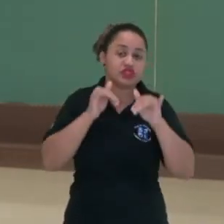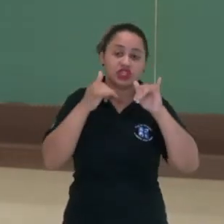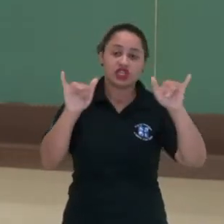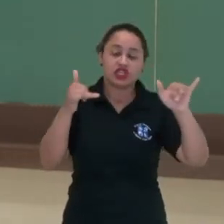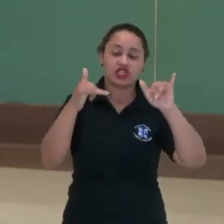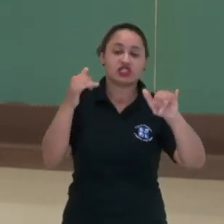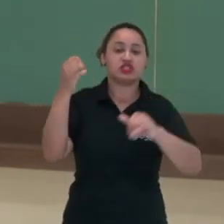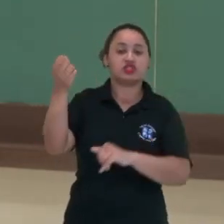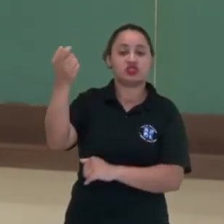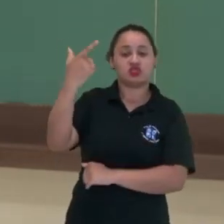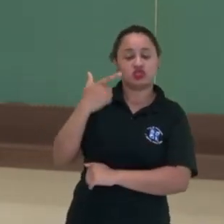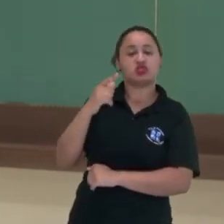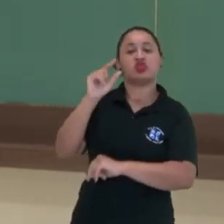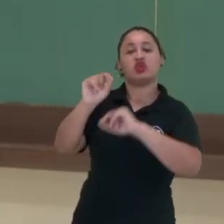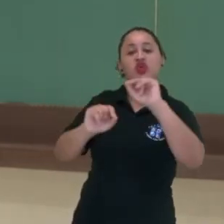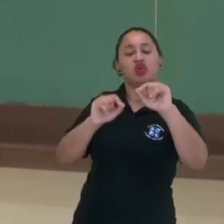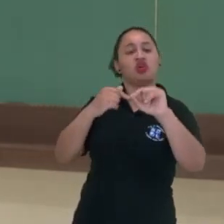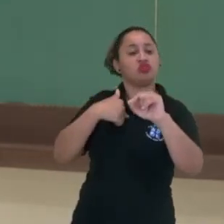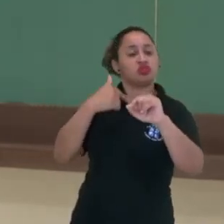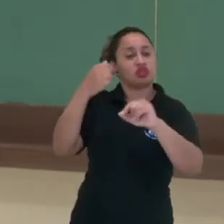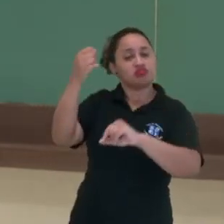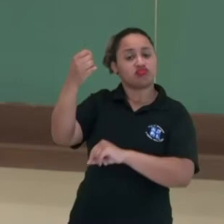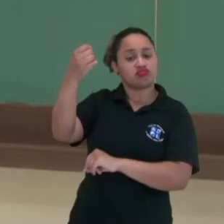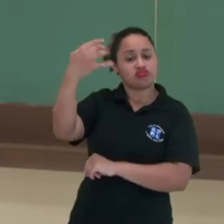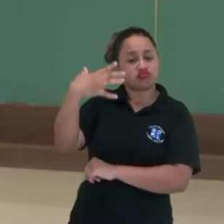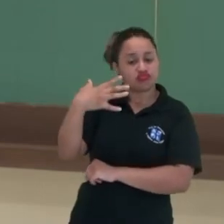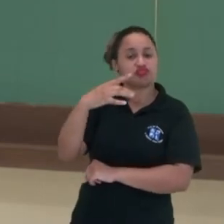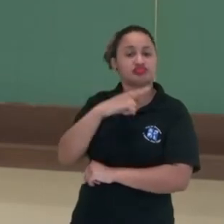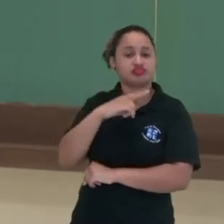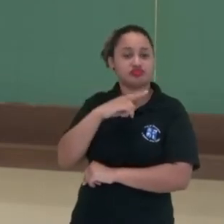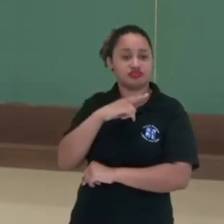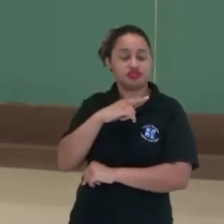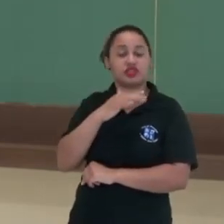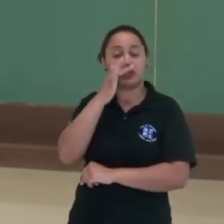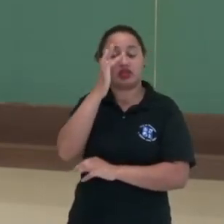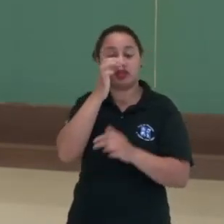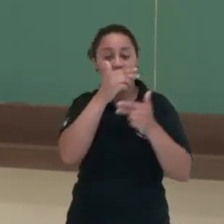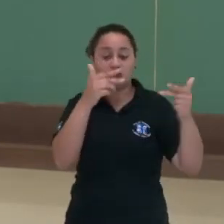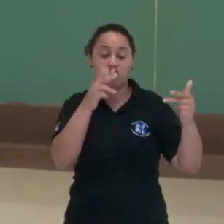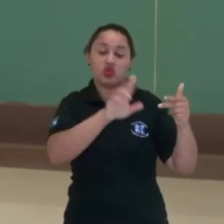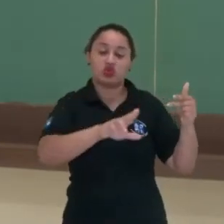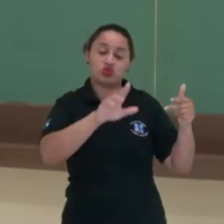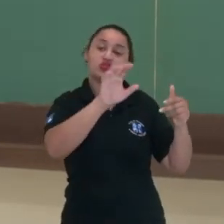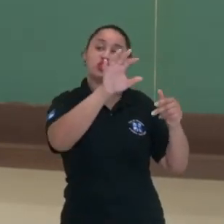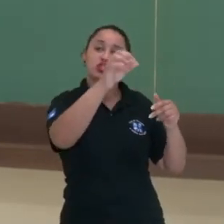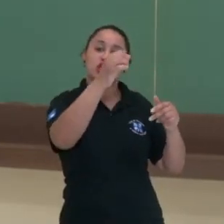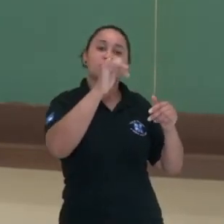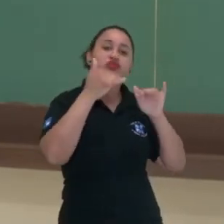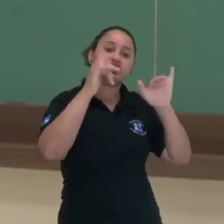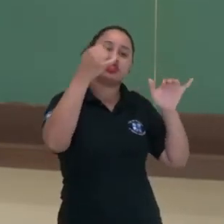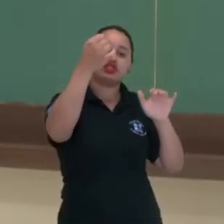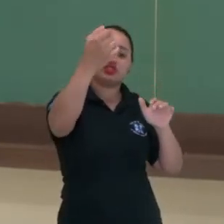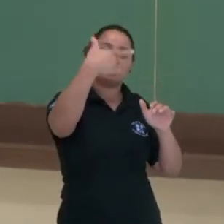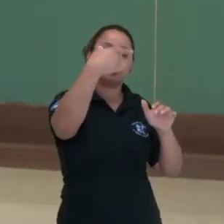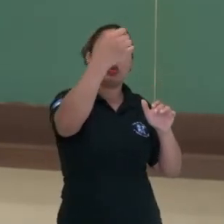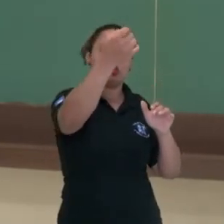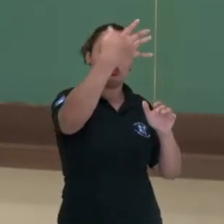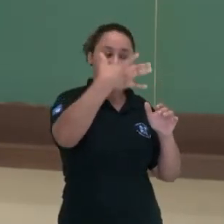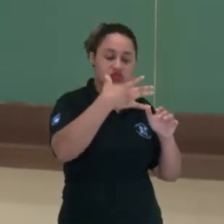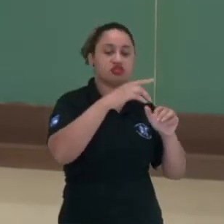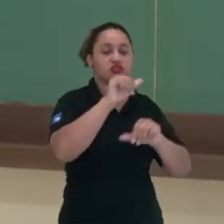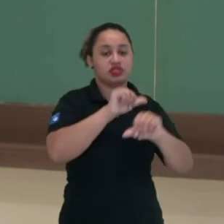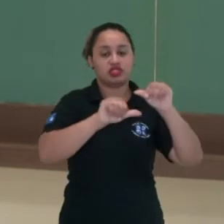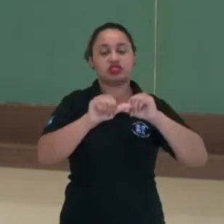sol, então, é uma energia luminosa. As plantas usam a energia luminosa para transformar em energia